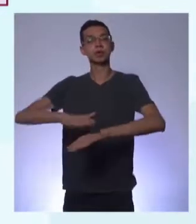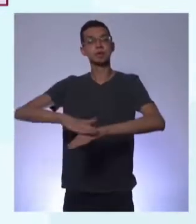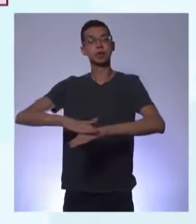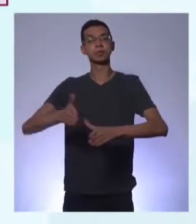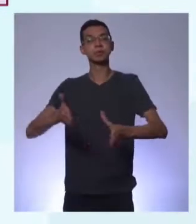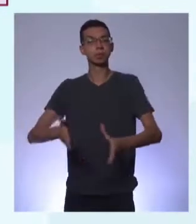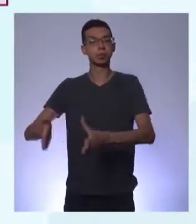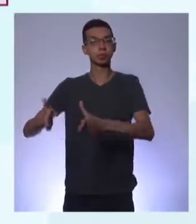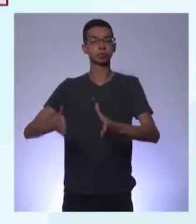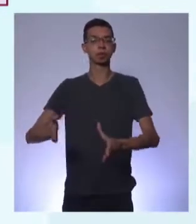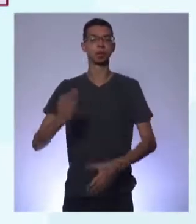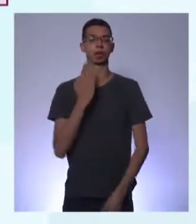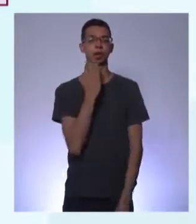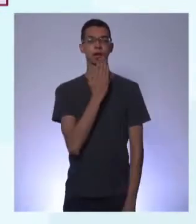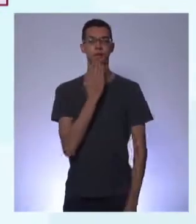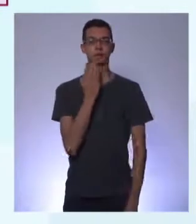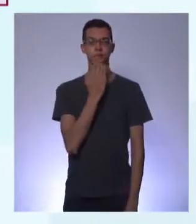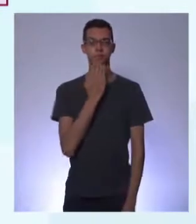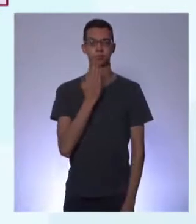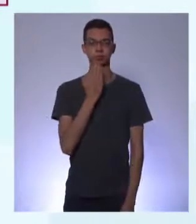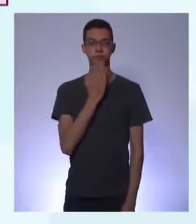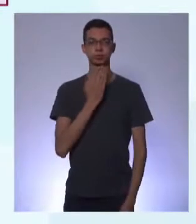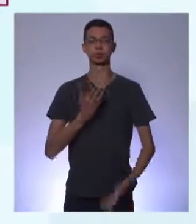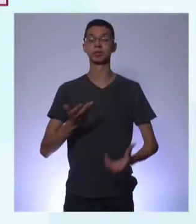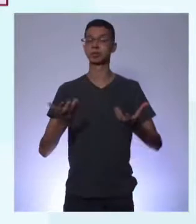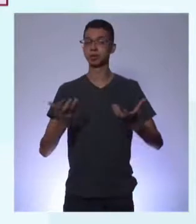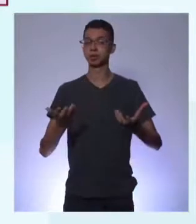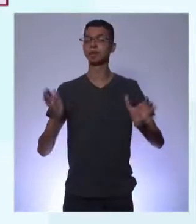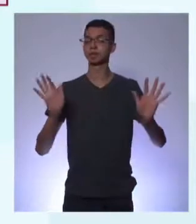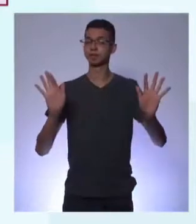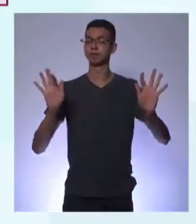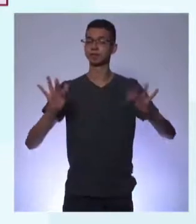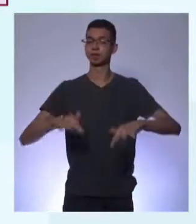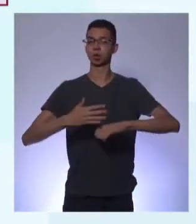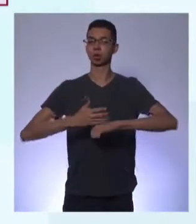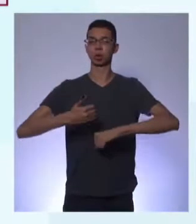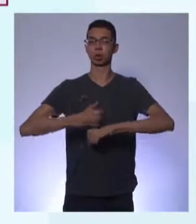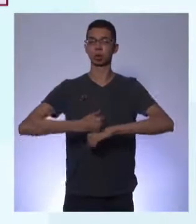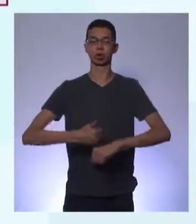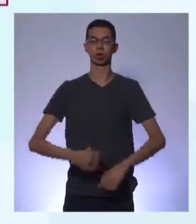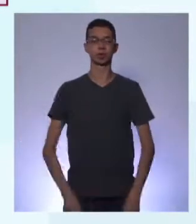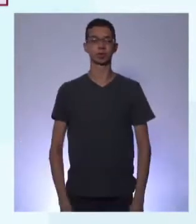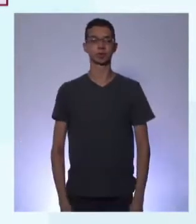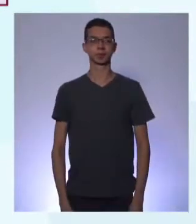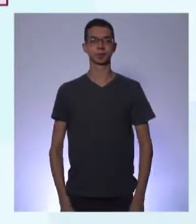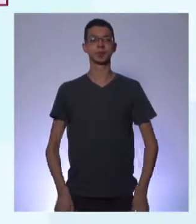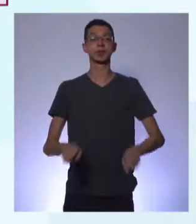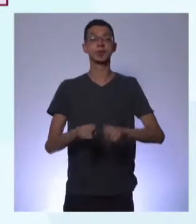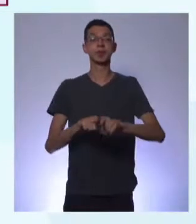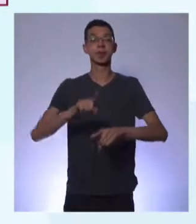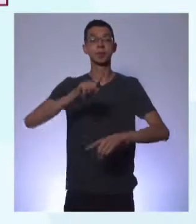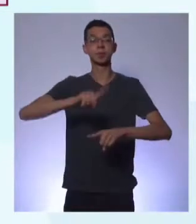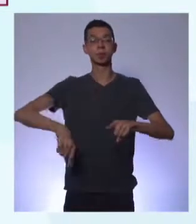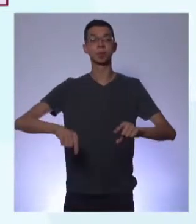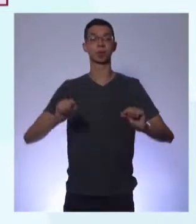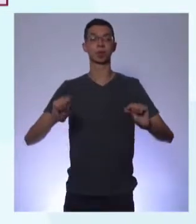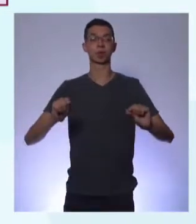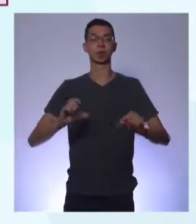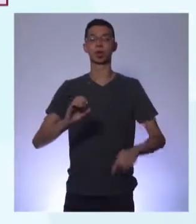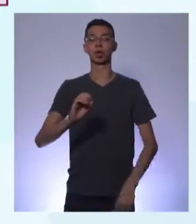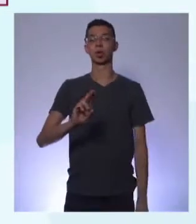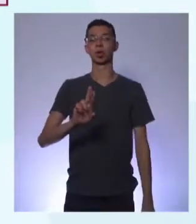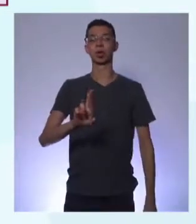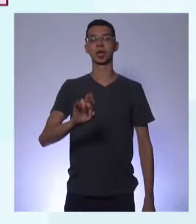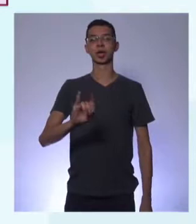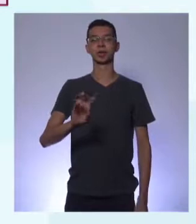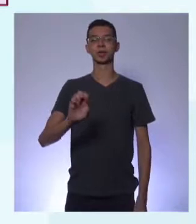do pacto colonial. Havia também a proibição do ofício de ourives em Minas Gerais, né? Aquele que trabalha